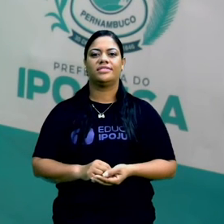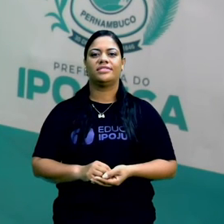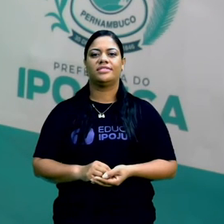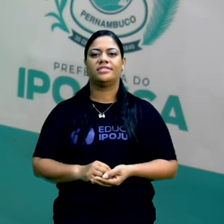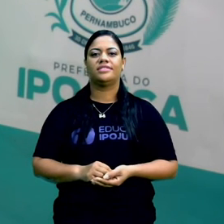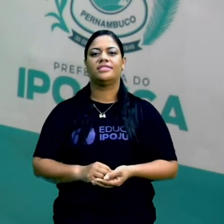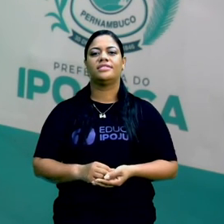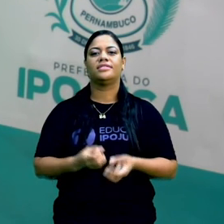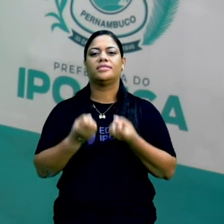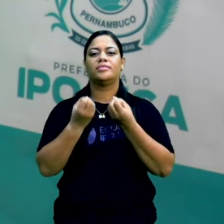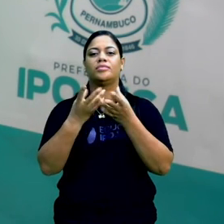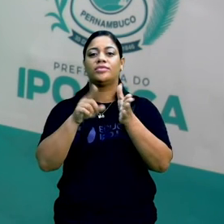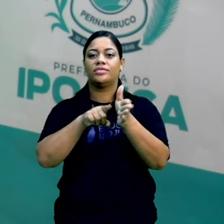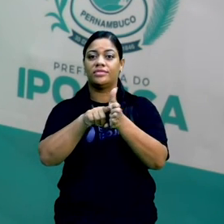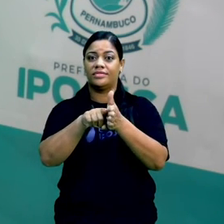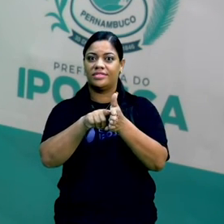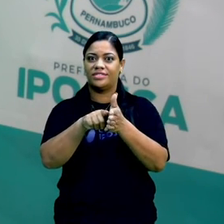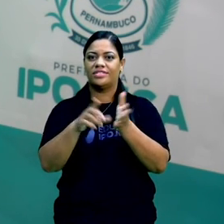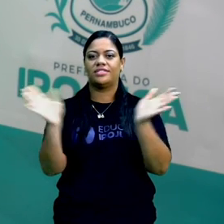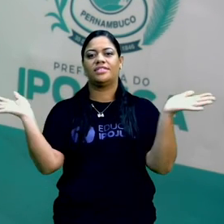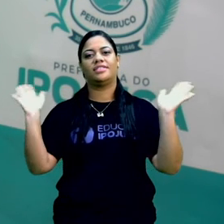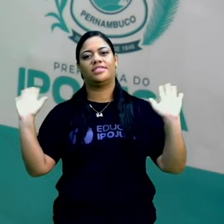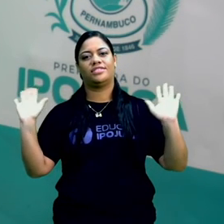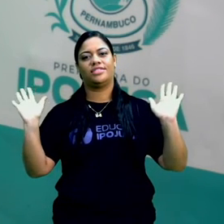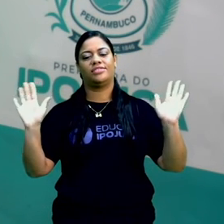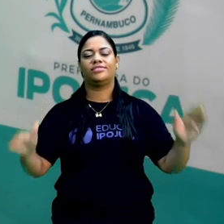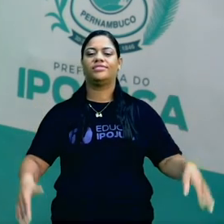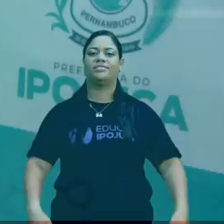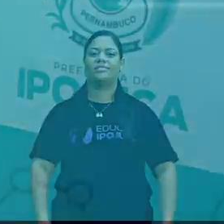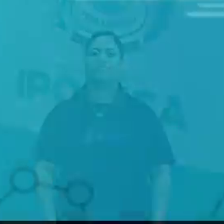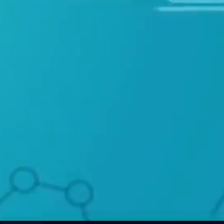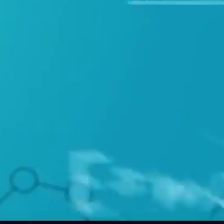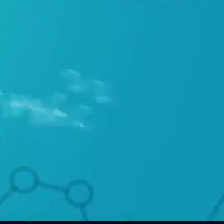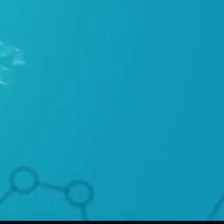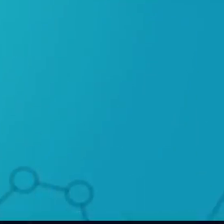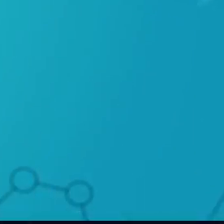a vocês boa pesquisa e tchau!